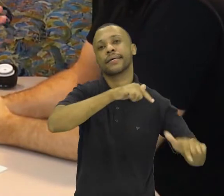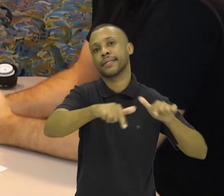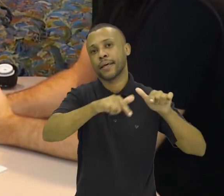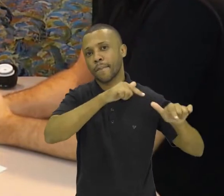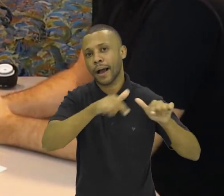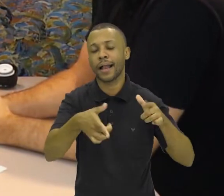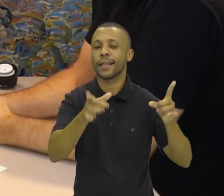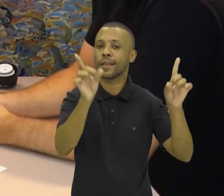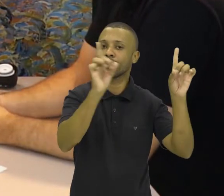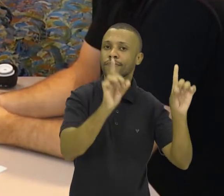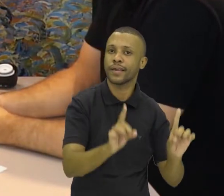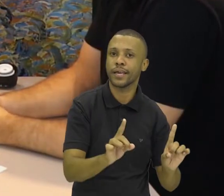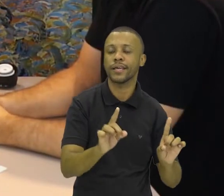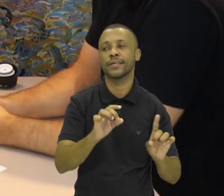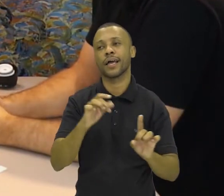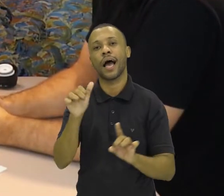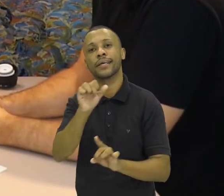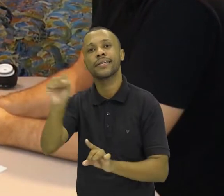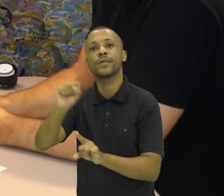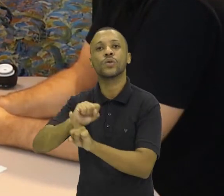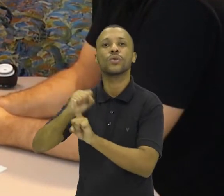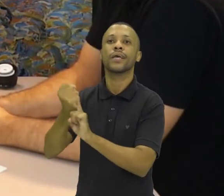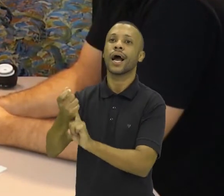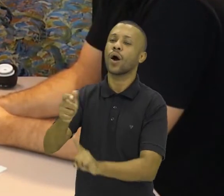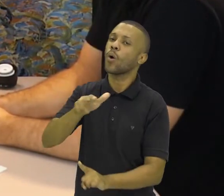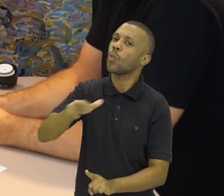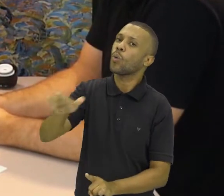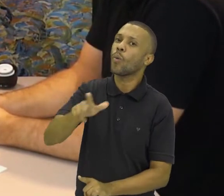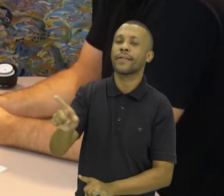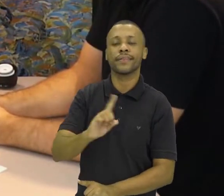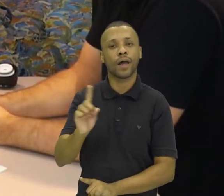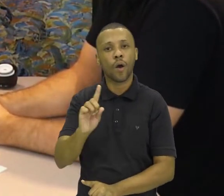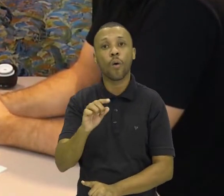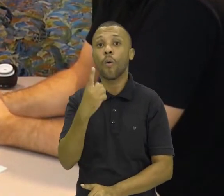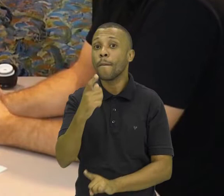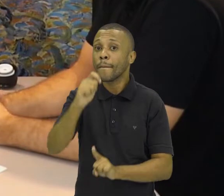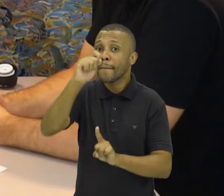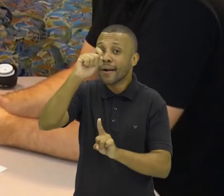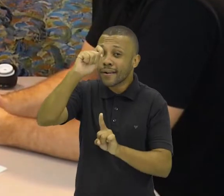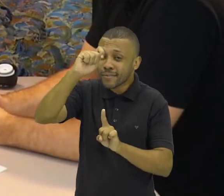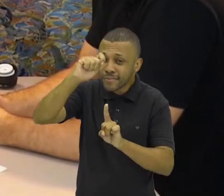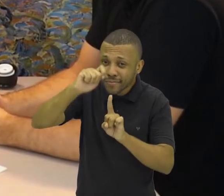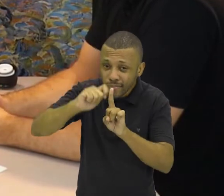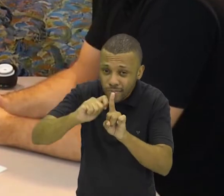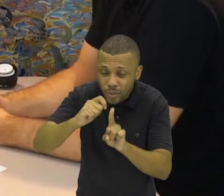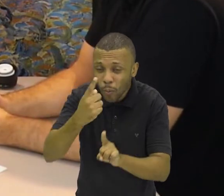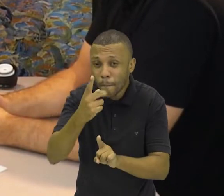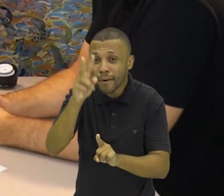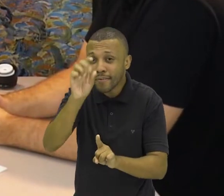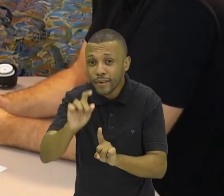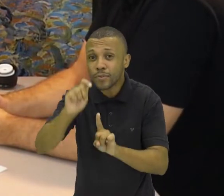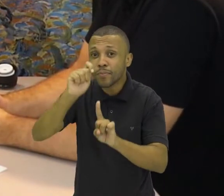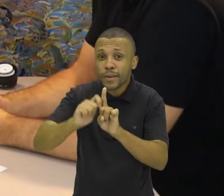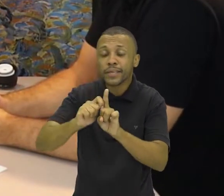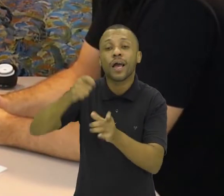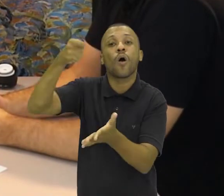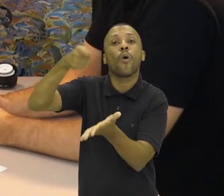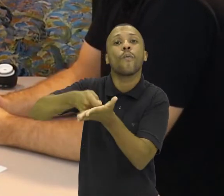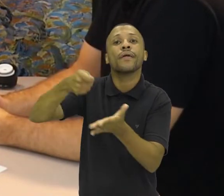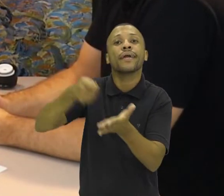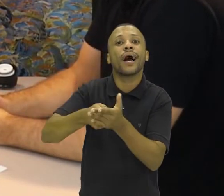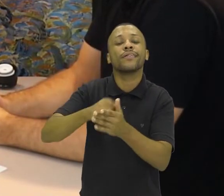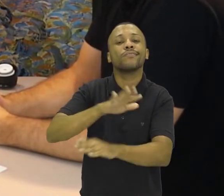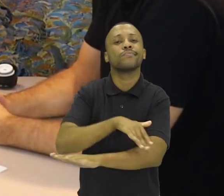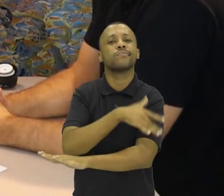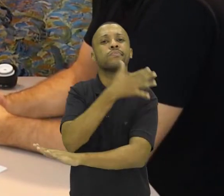área de pessoa com deficiência, assistência social, nada disso, todo gestor público. Devia uma vez por mês ser obrigado a andar o dia inteiro numa Fazer